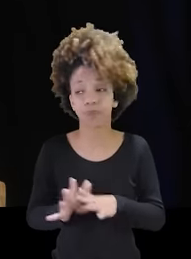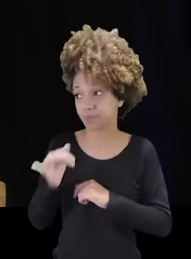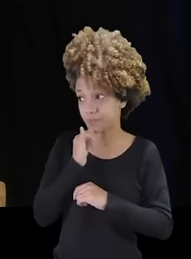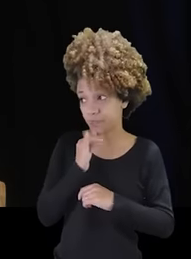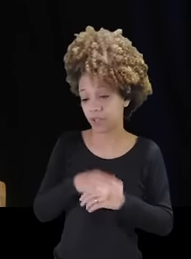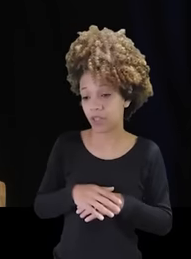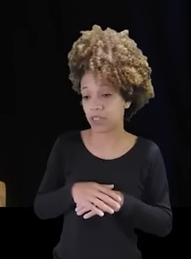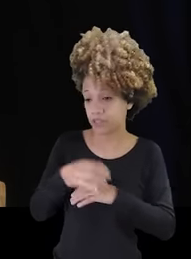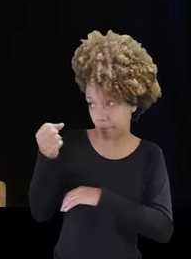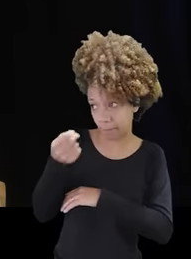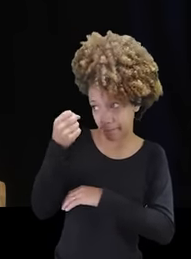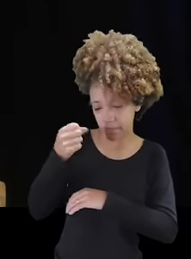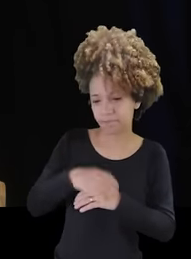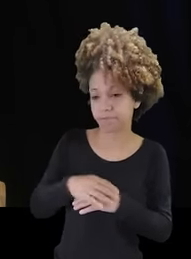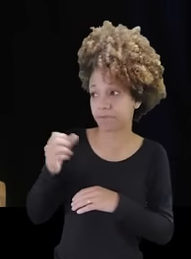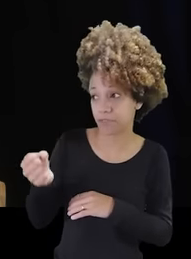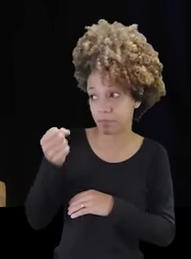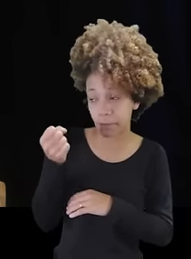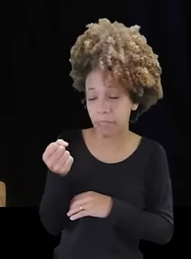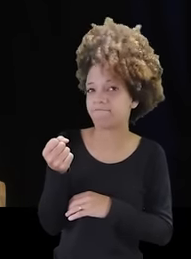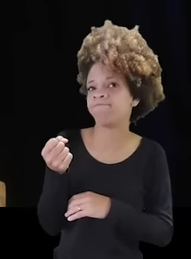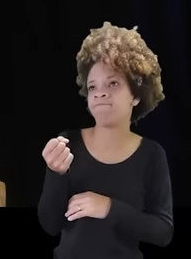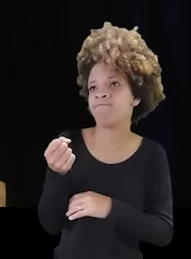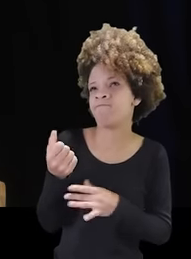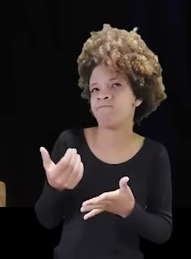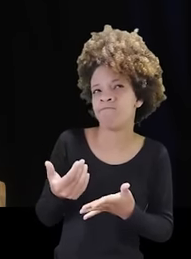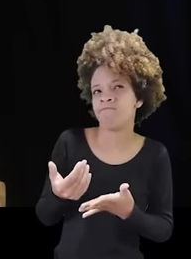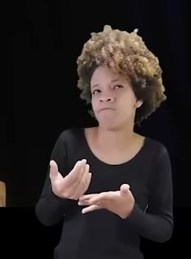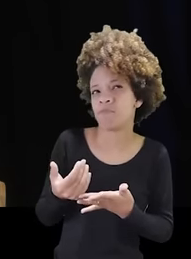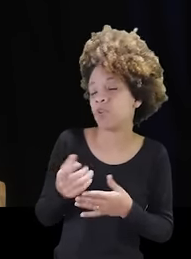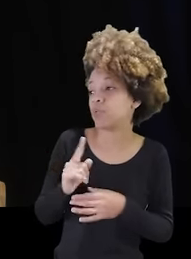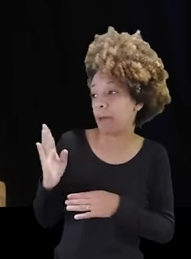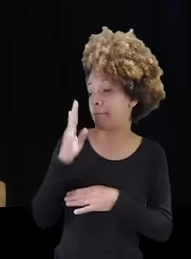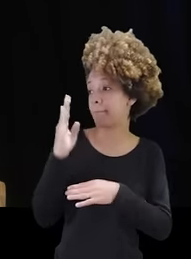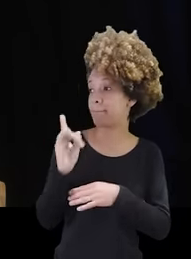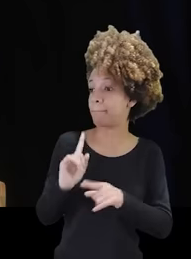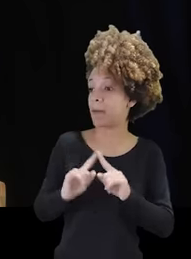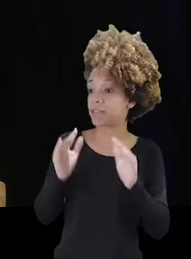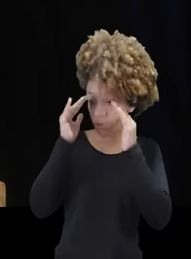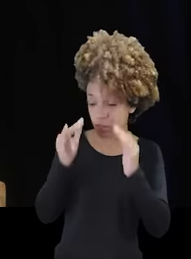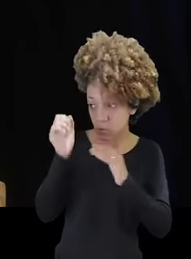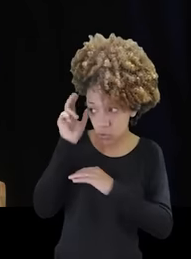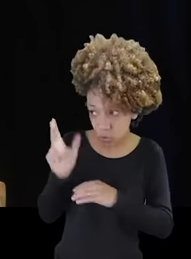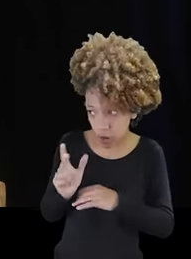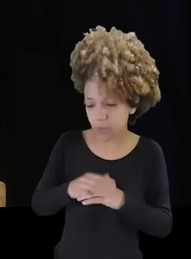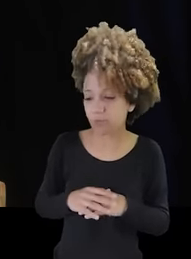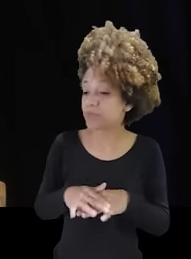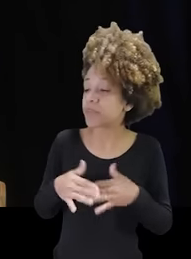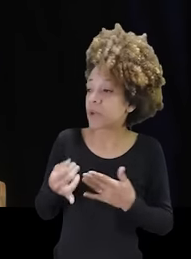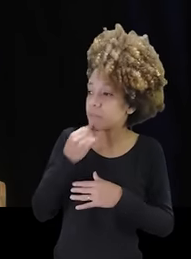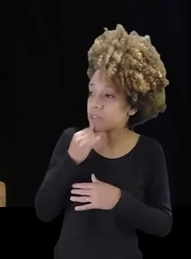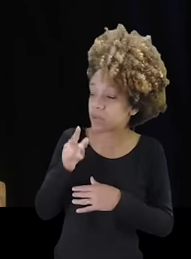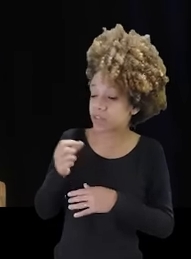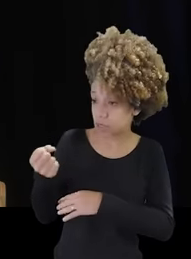você vai beber beber uma coisa a vazar também mais algo de respeito e cultural Então